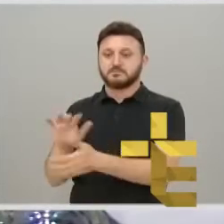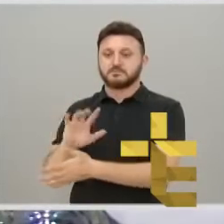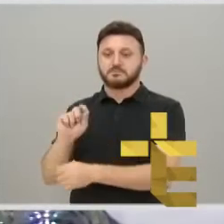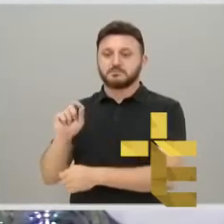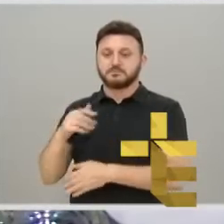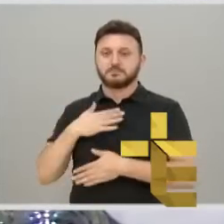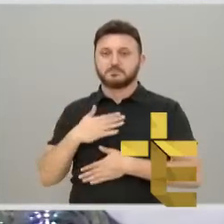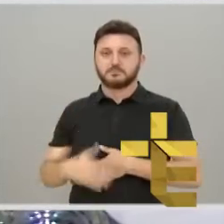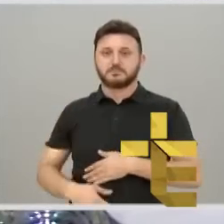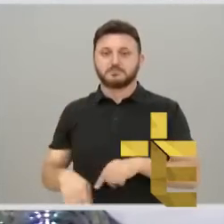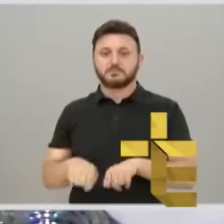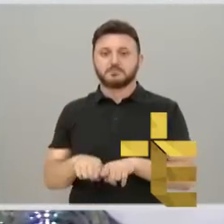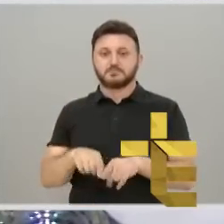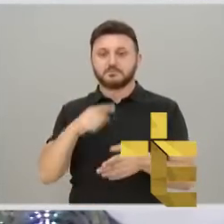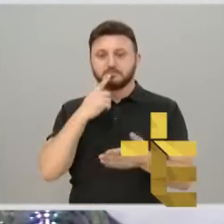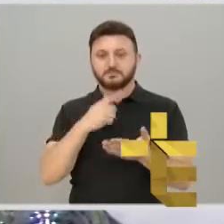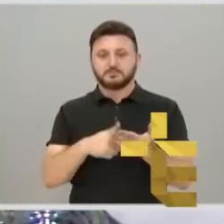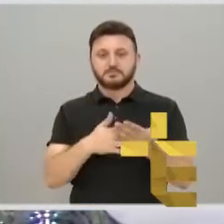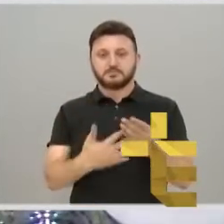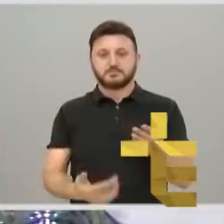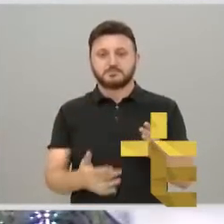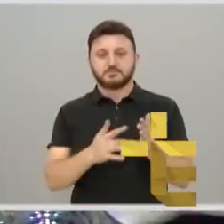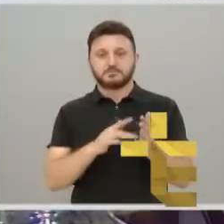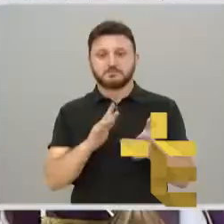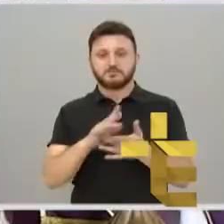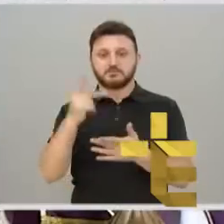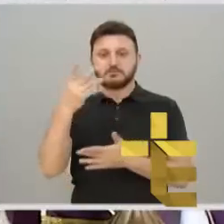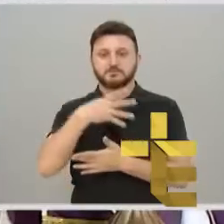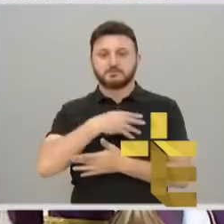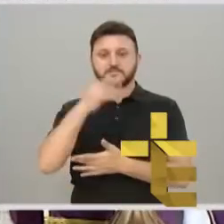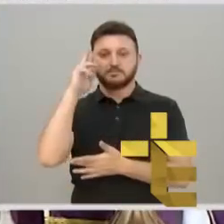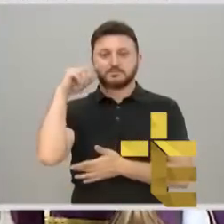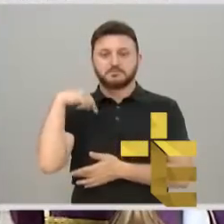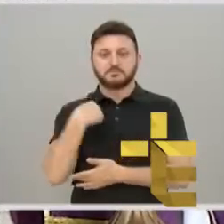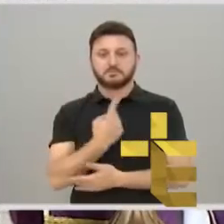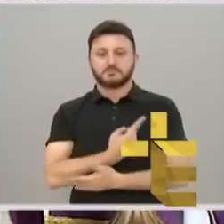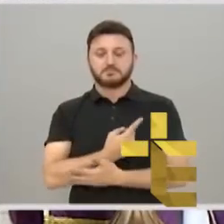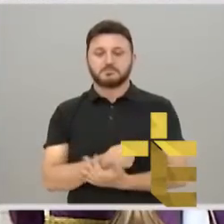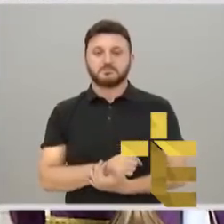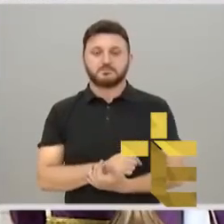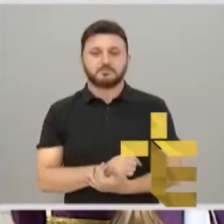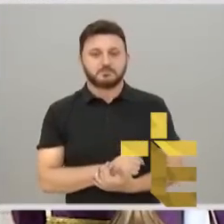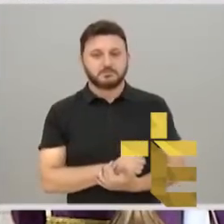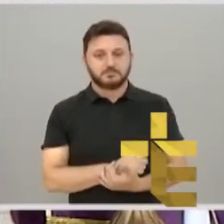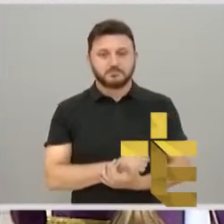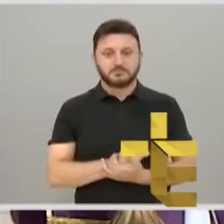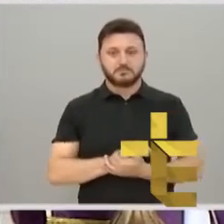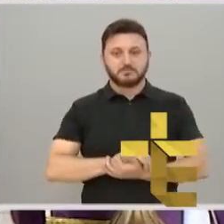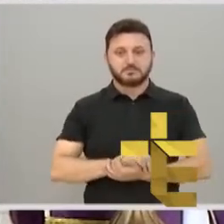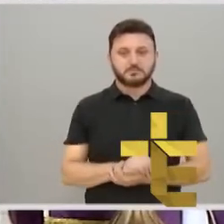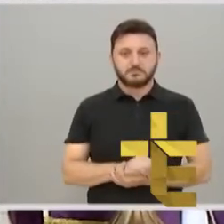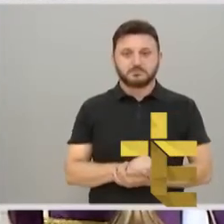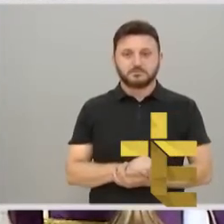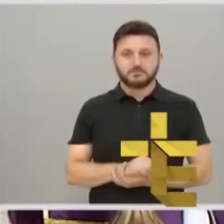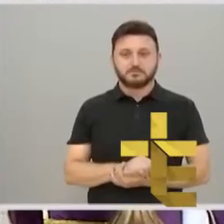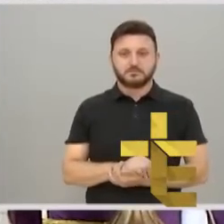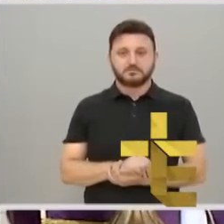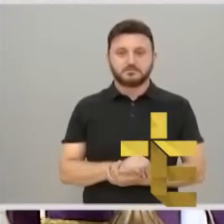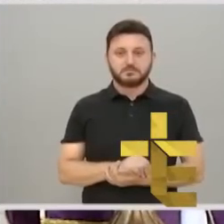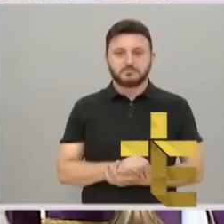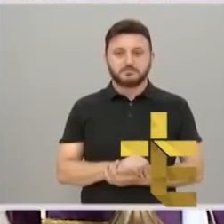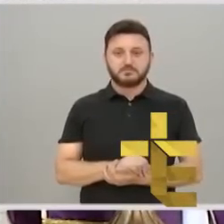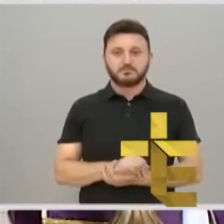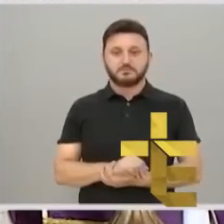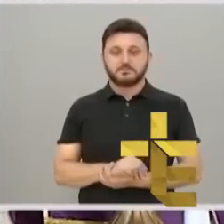vosso Espírito, a fim de que se tornem para nós o corpo, o sangue de Jesus Cristo, vosso Filho